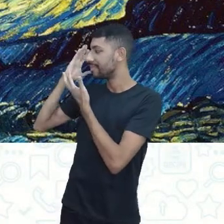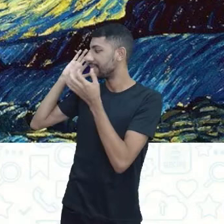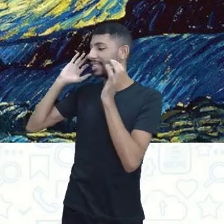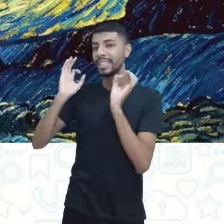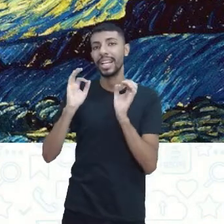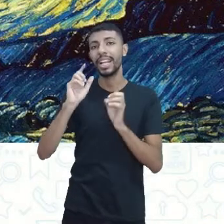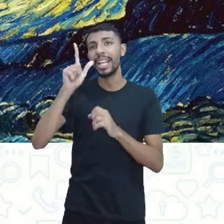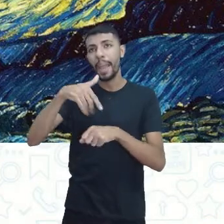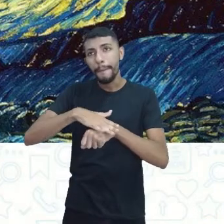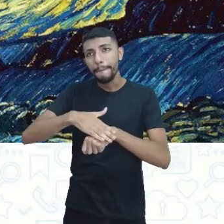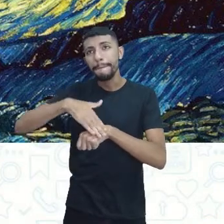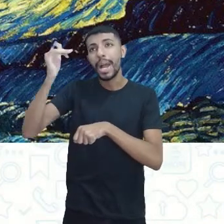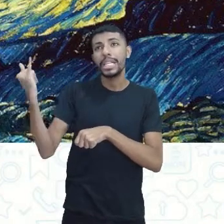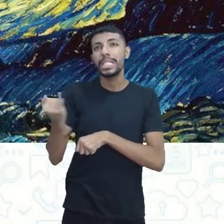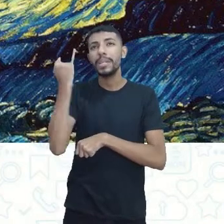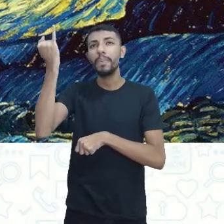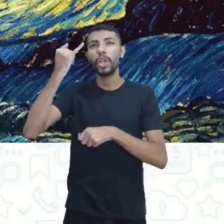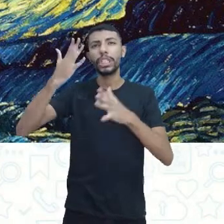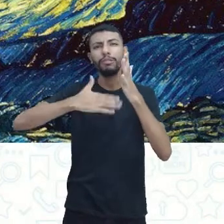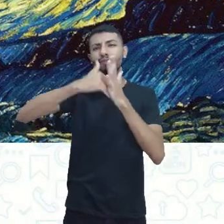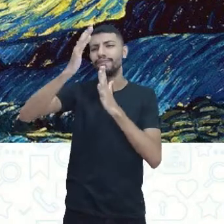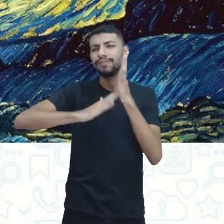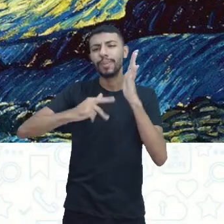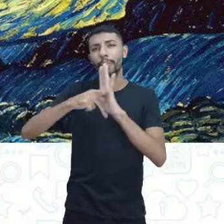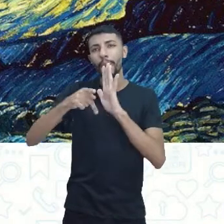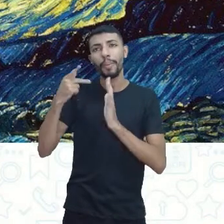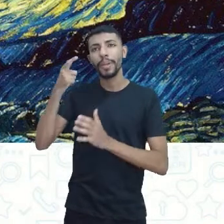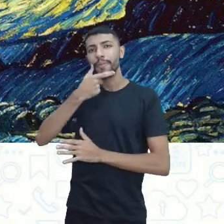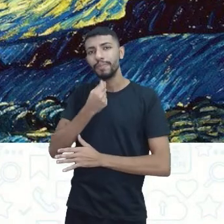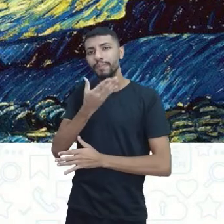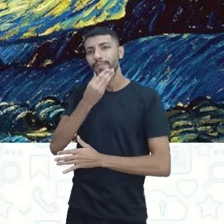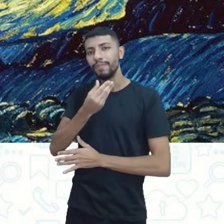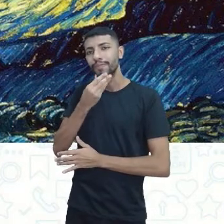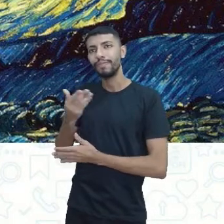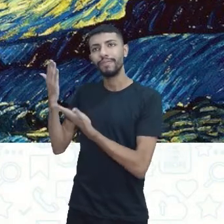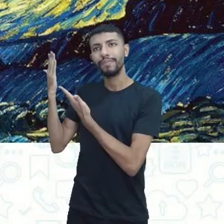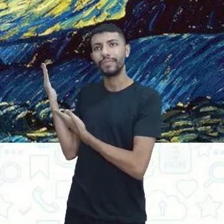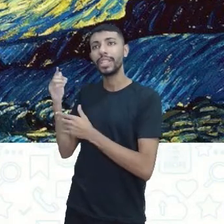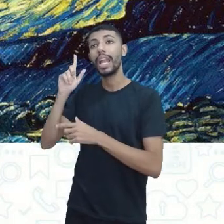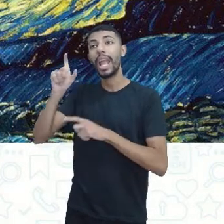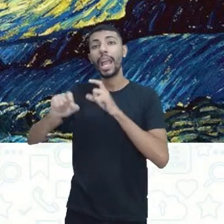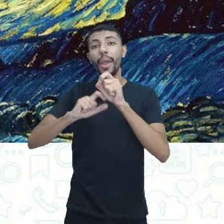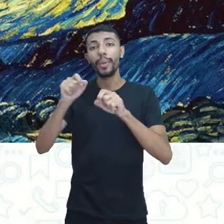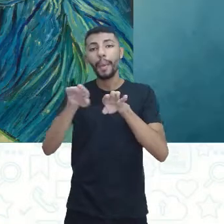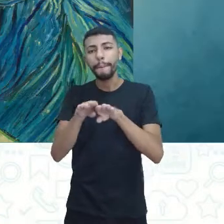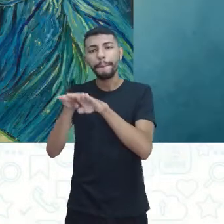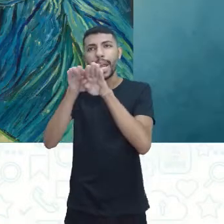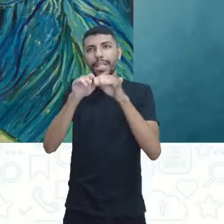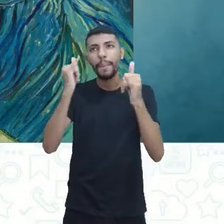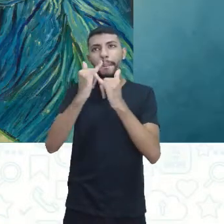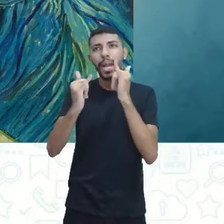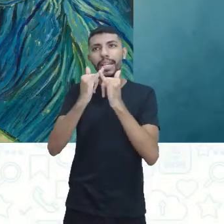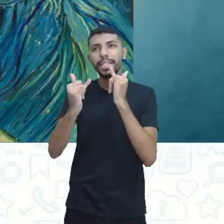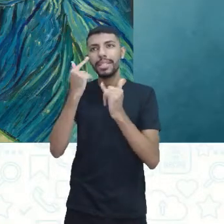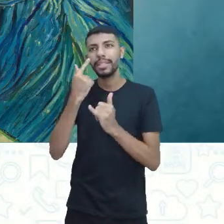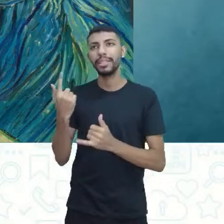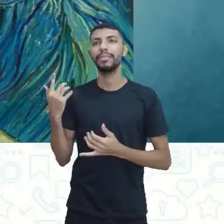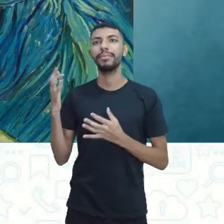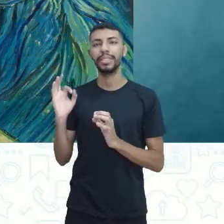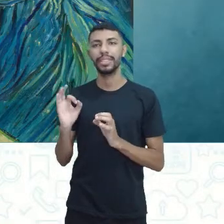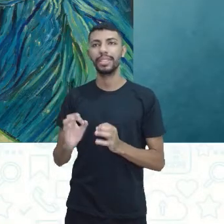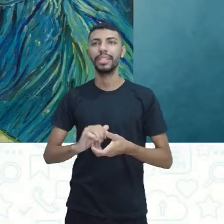das mais importantes obras dele. Então a gente tem o quê? Ó? Um padrão muito semelhante da pincelada, uma paleta de cores com